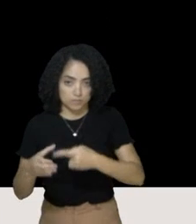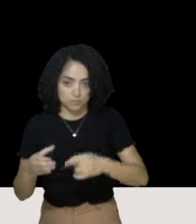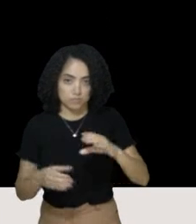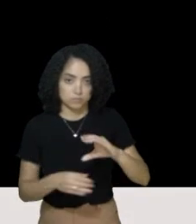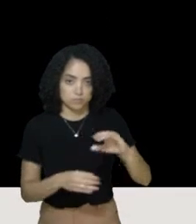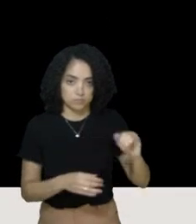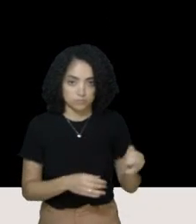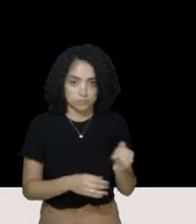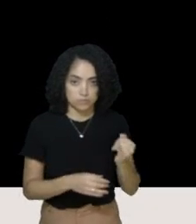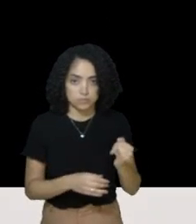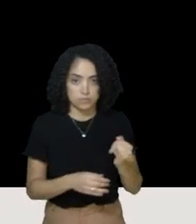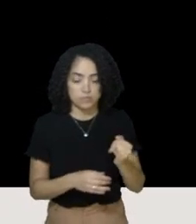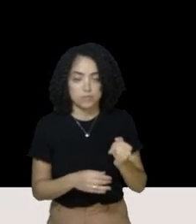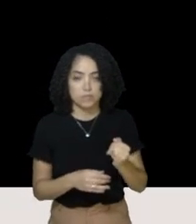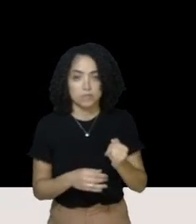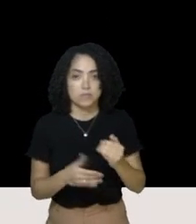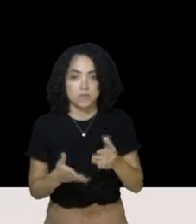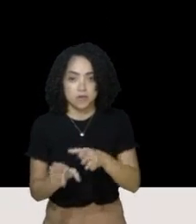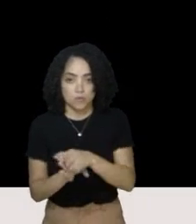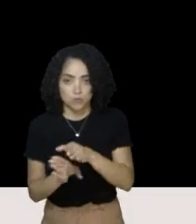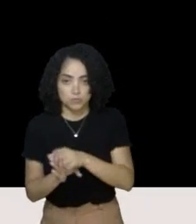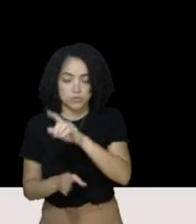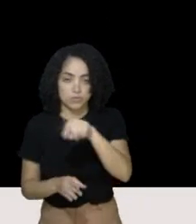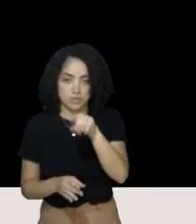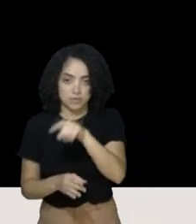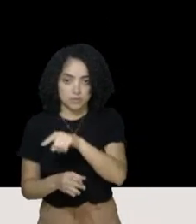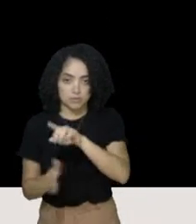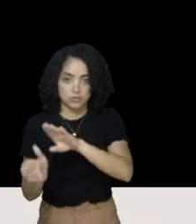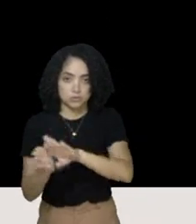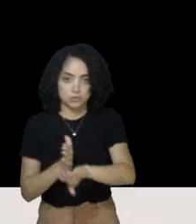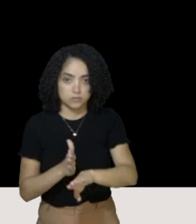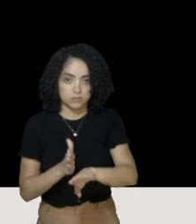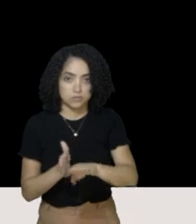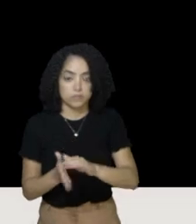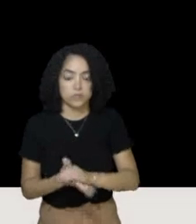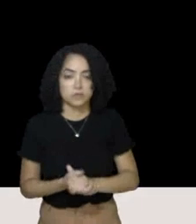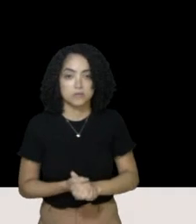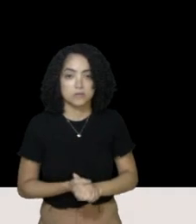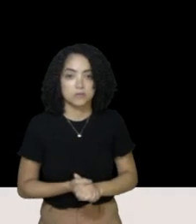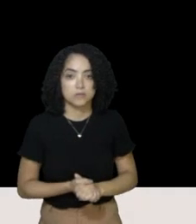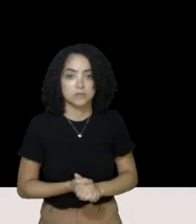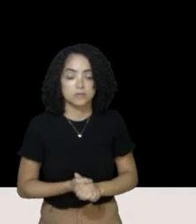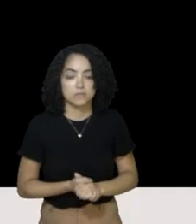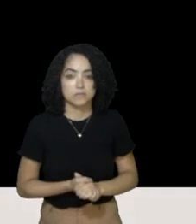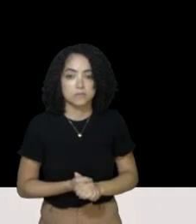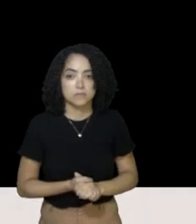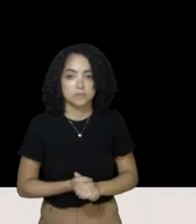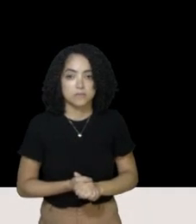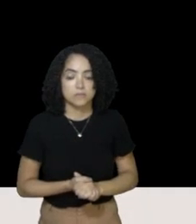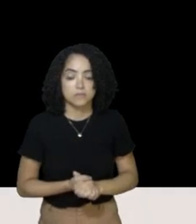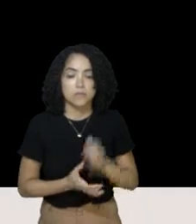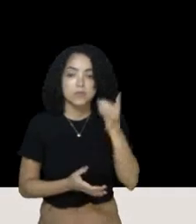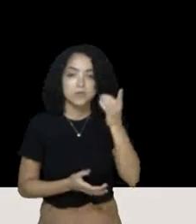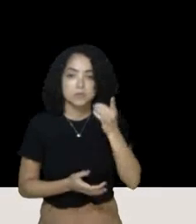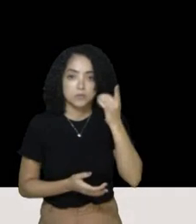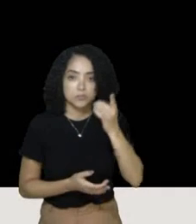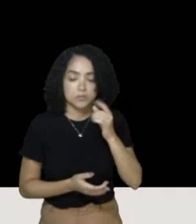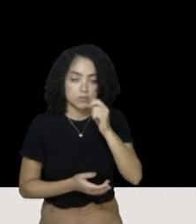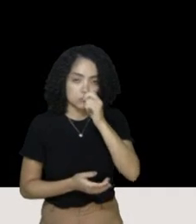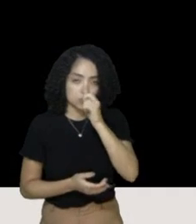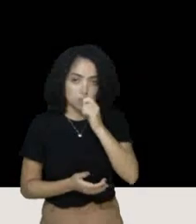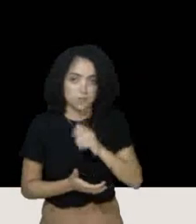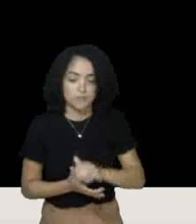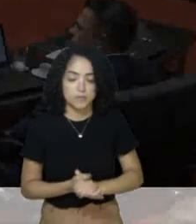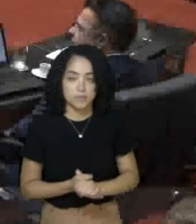Constituição e Justiça pela rejeição do veto, o relator deputado João Amin. Em discussão,